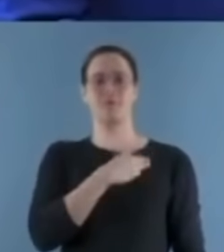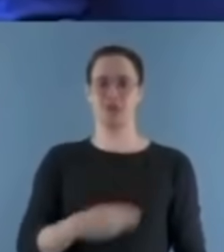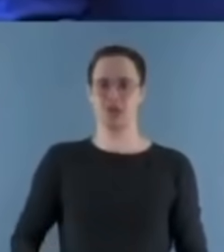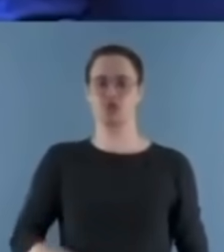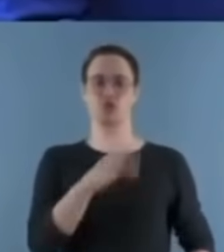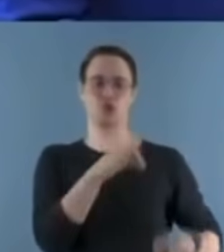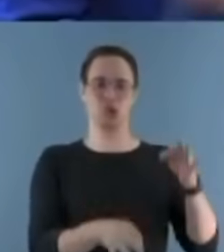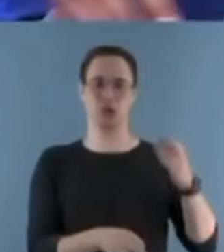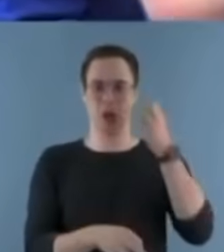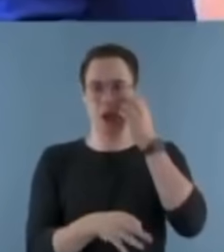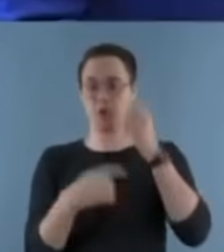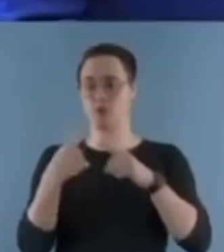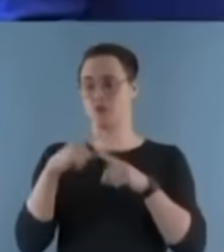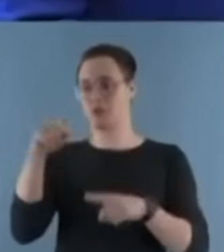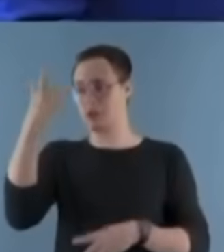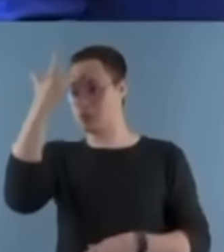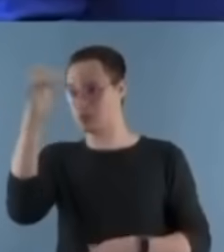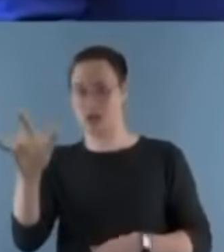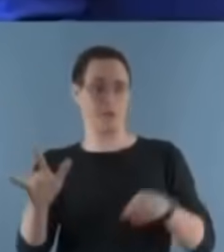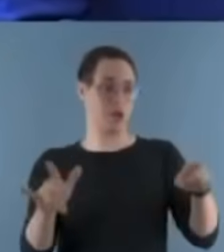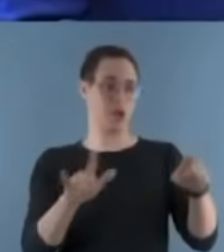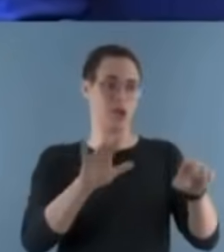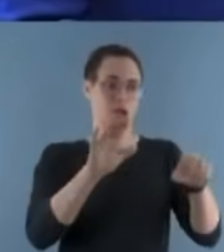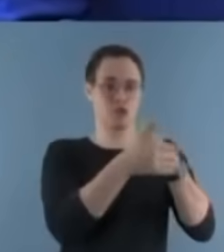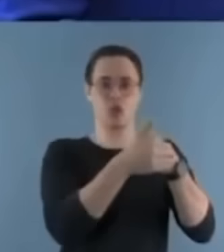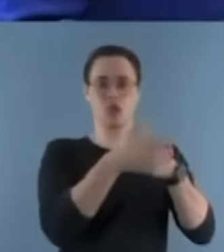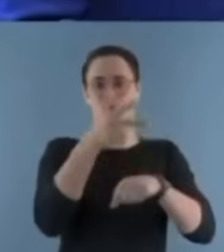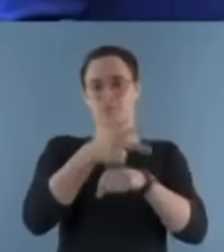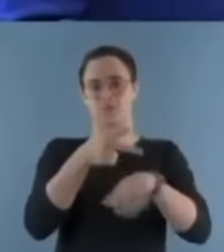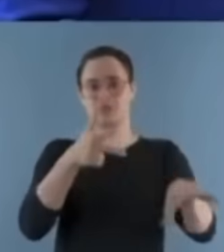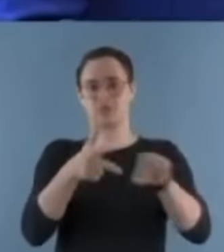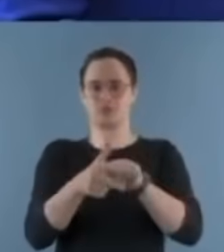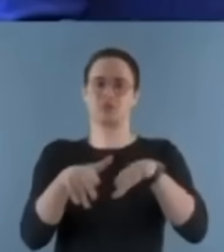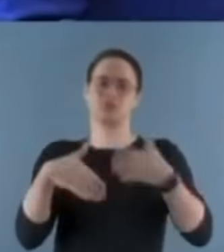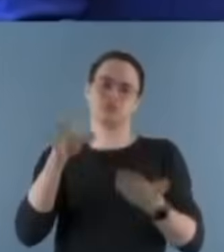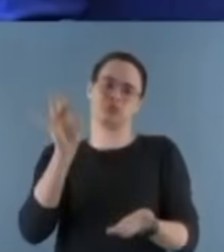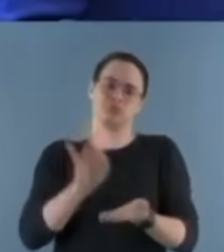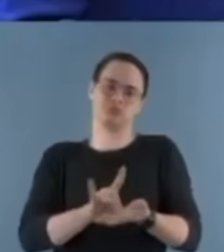um não sabe de nada e o outro esconde as imagens. É realmente